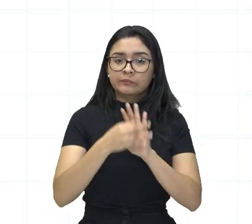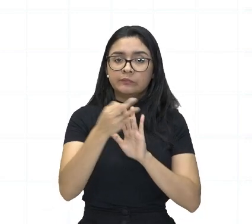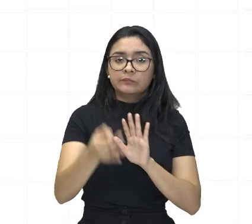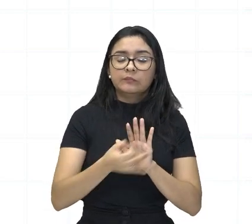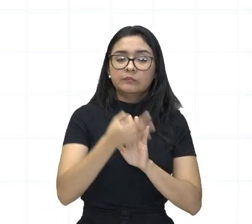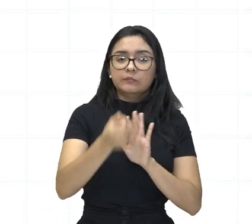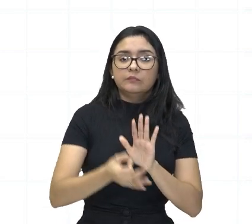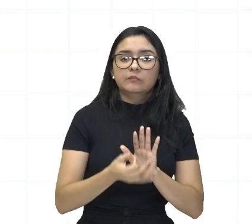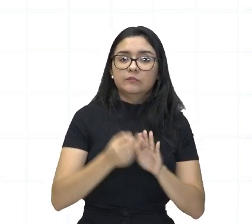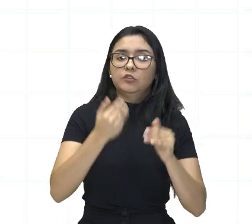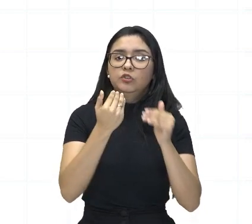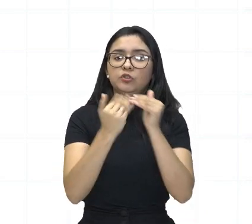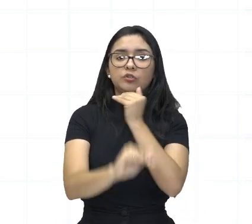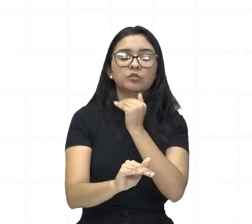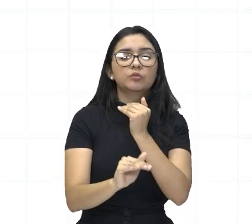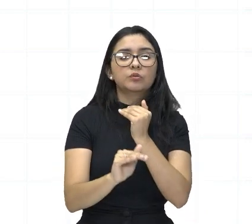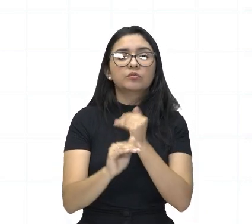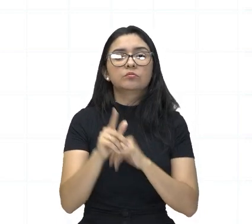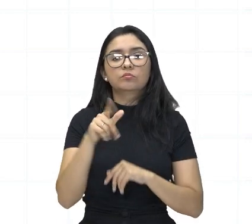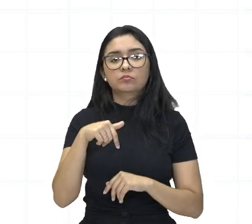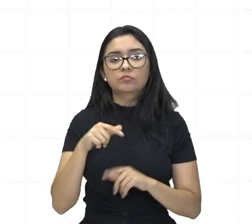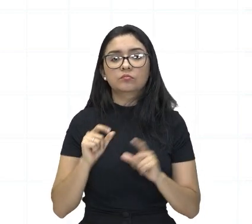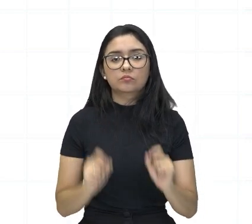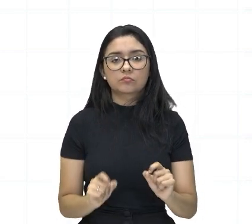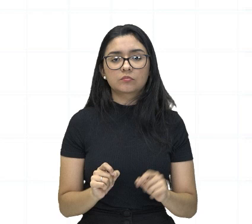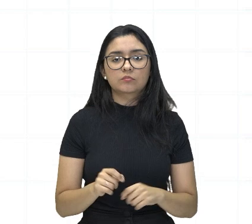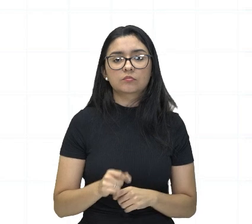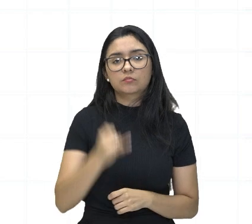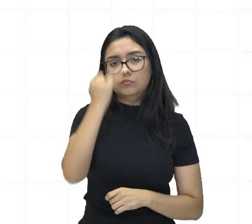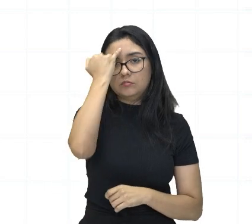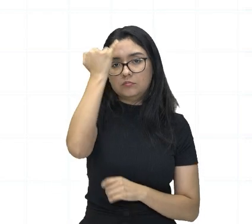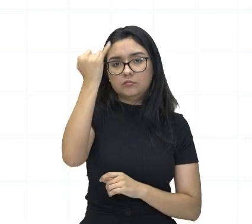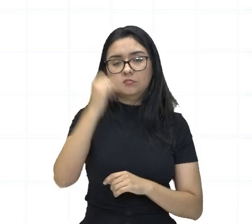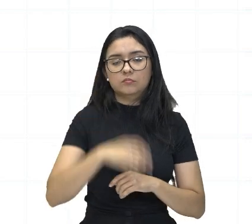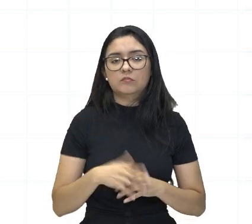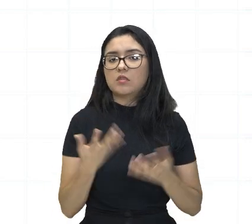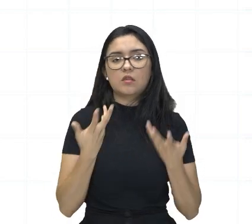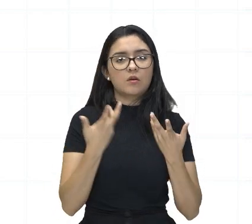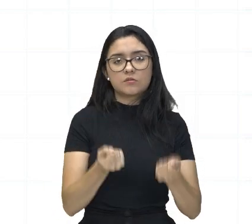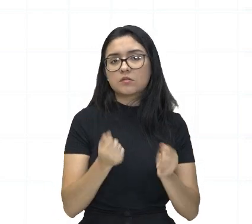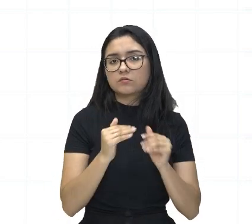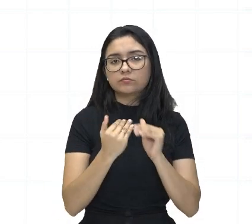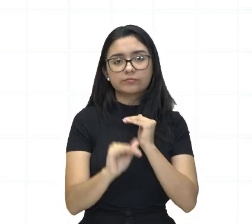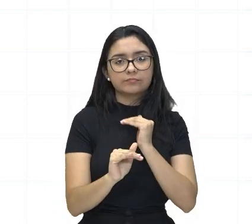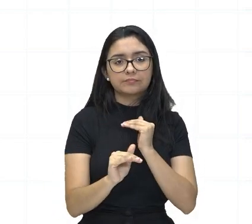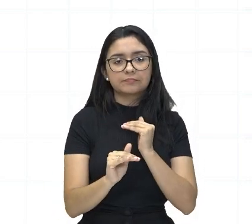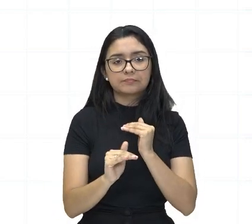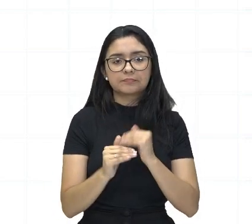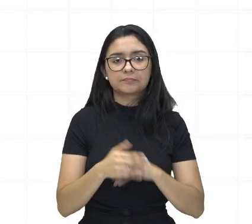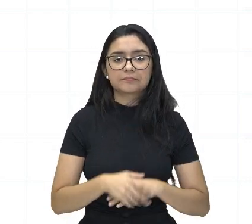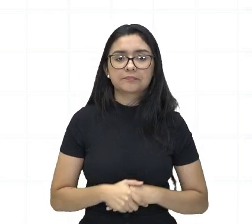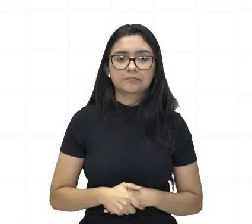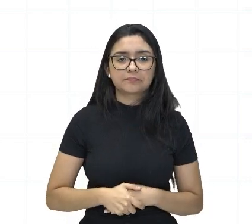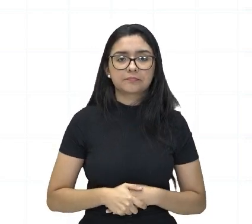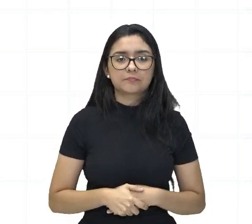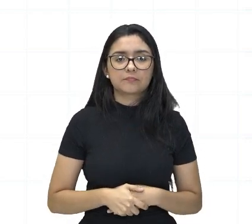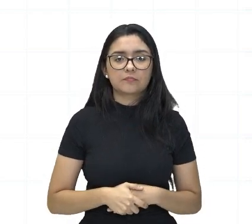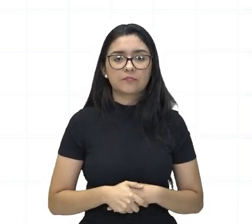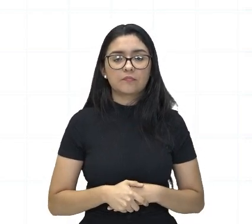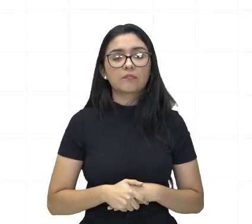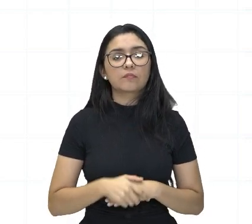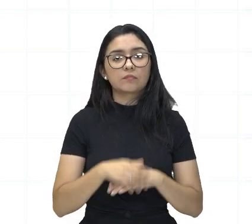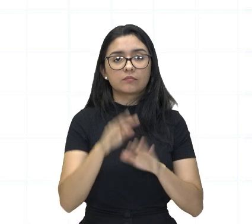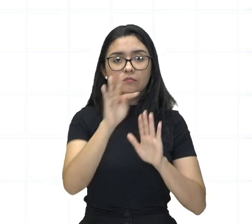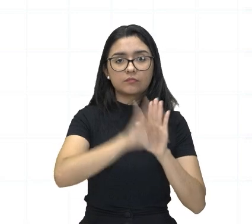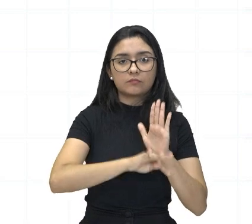eu não penso assim, estabelece aí exatamente uma ideia de refutação, posicionamento contrário em textos, tanto